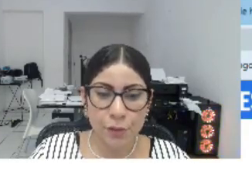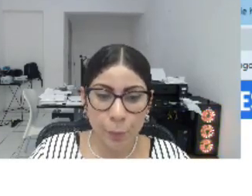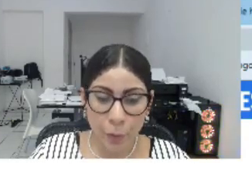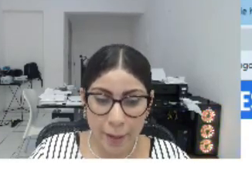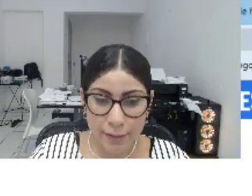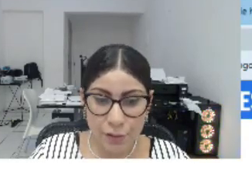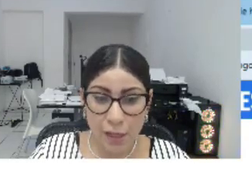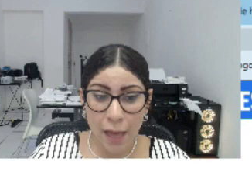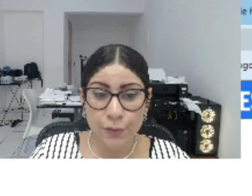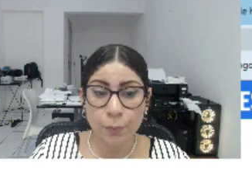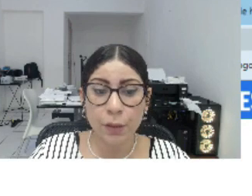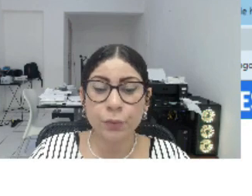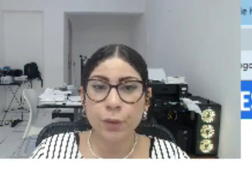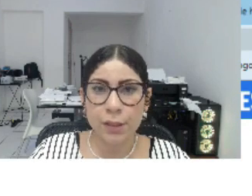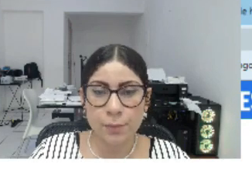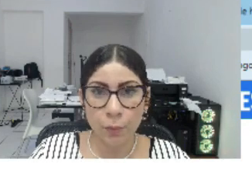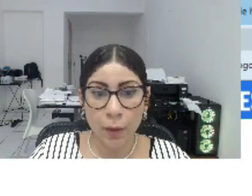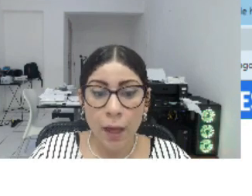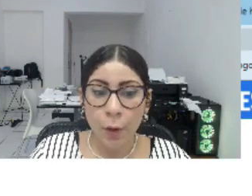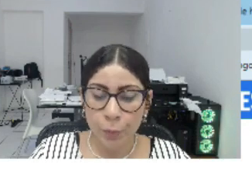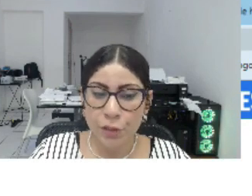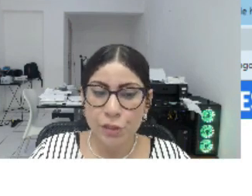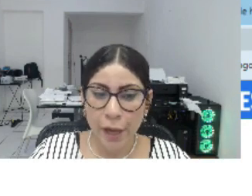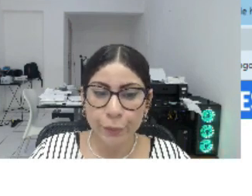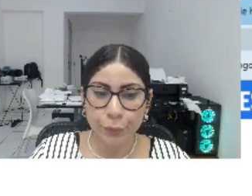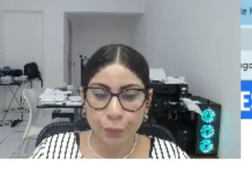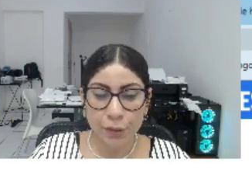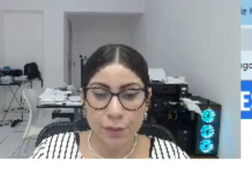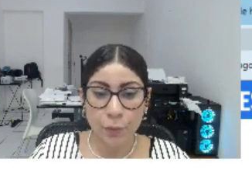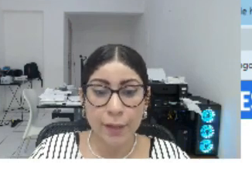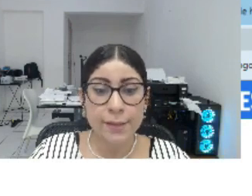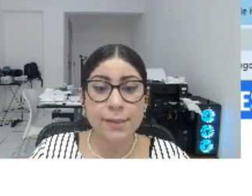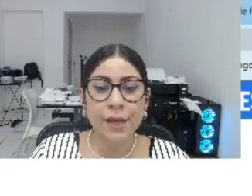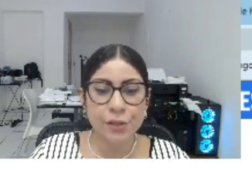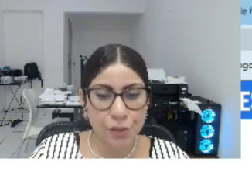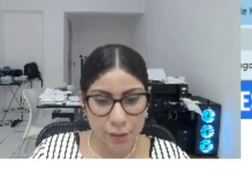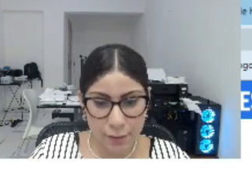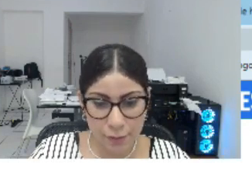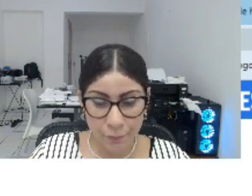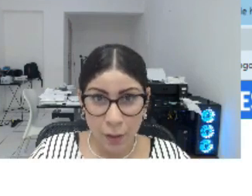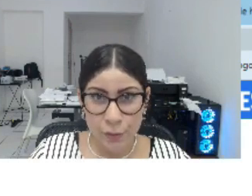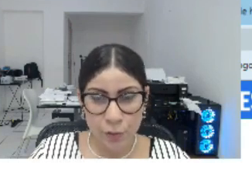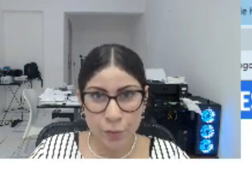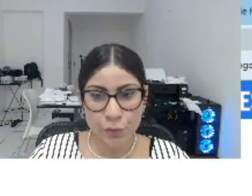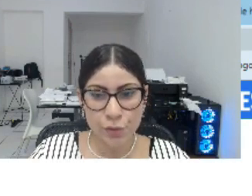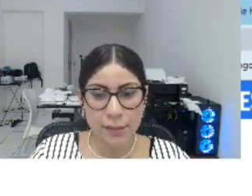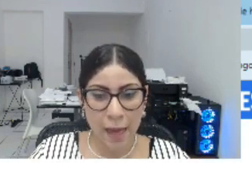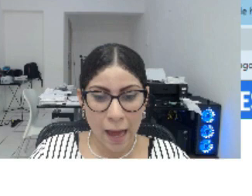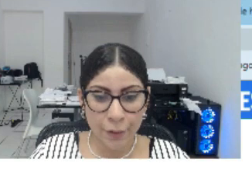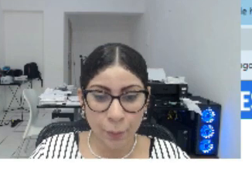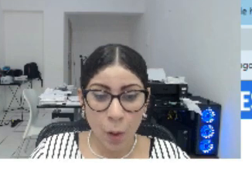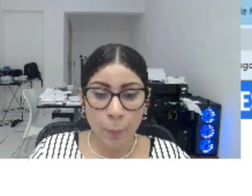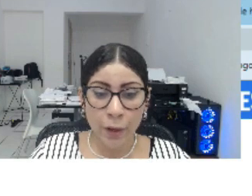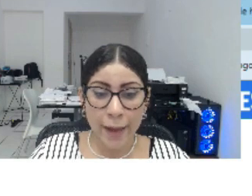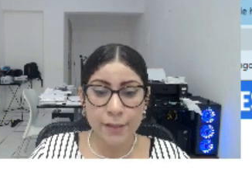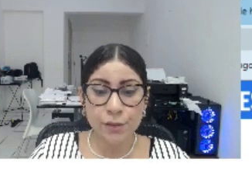União Brasil promessa de assumir o Ministério do Turismo em 7 dias. Sobre o judiciário, Moraes